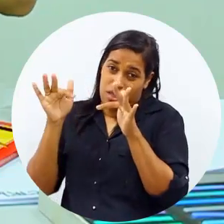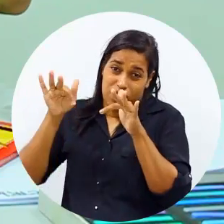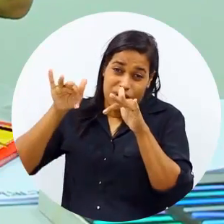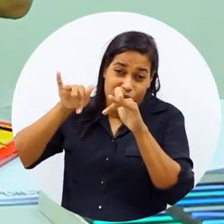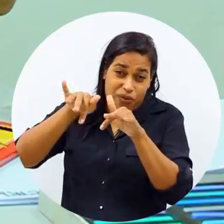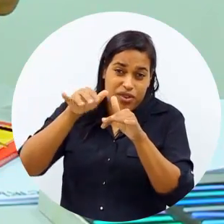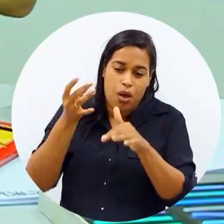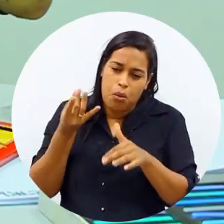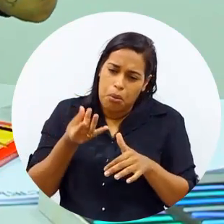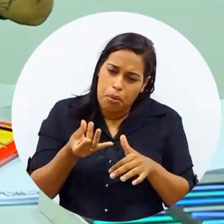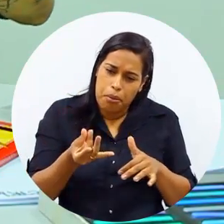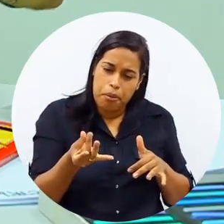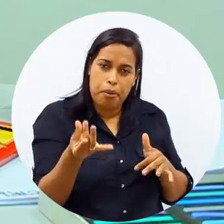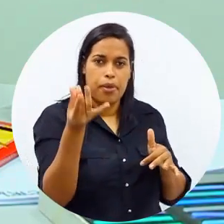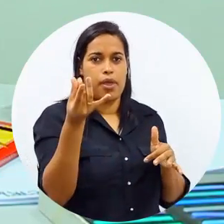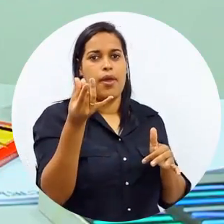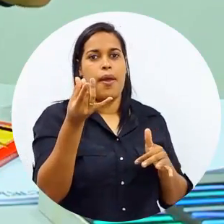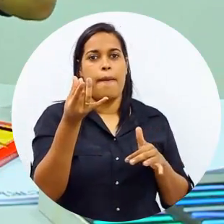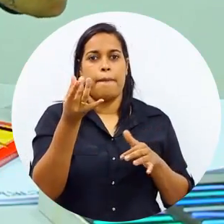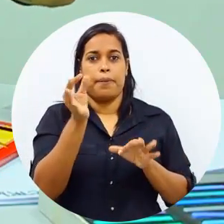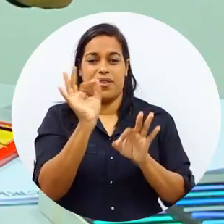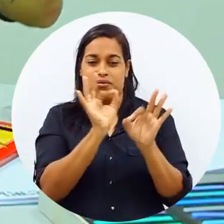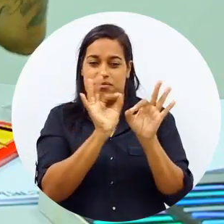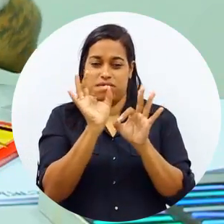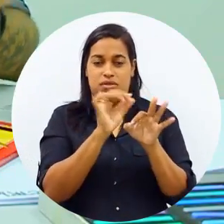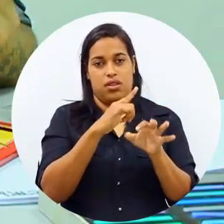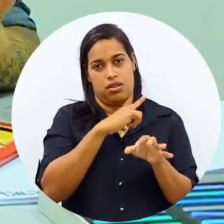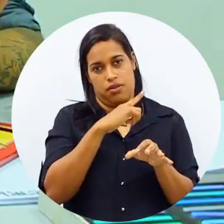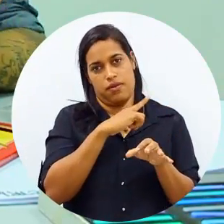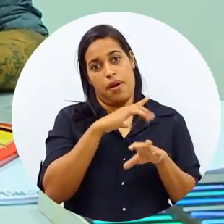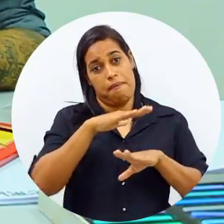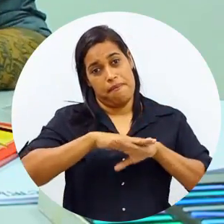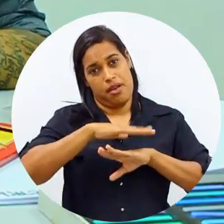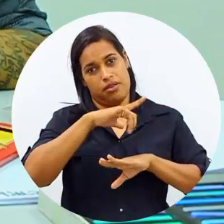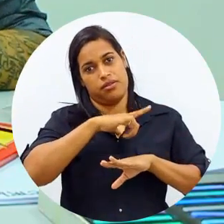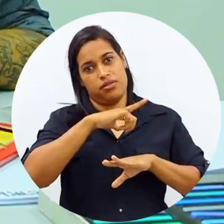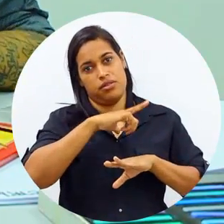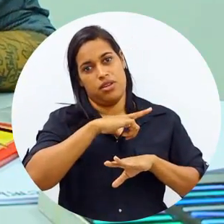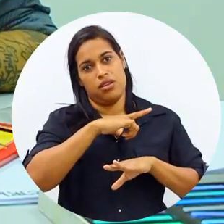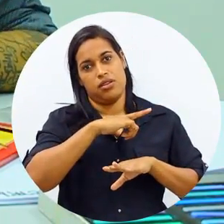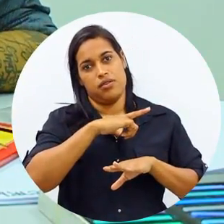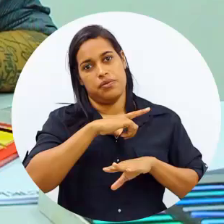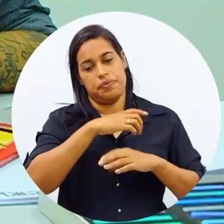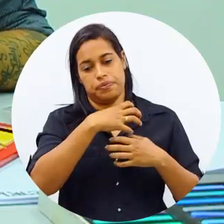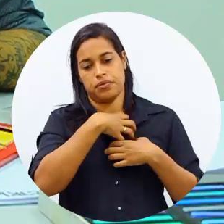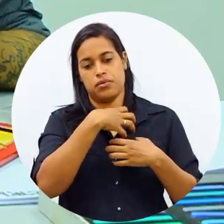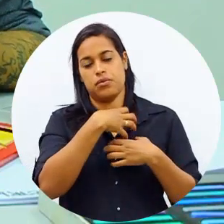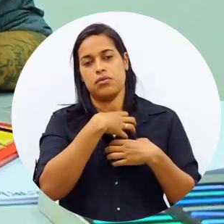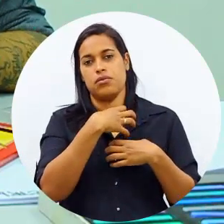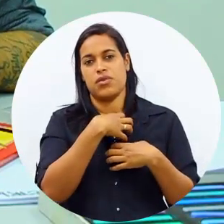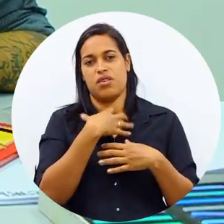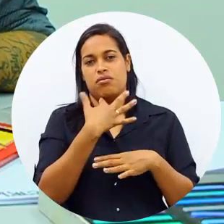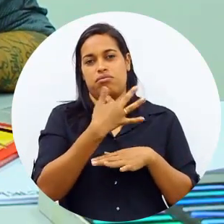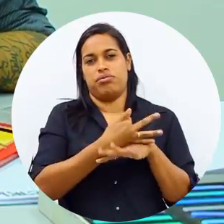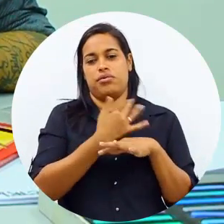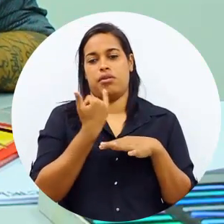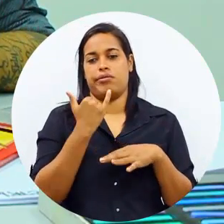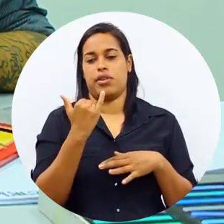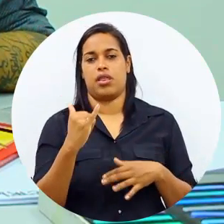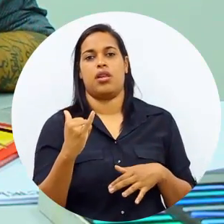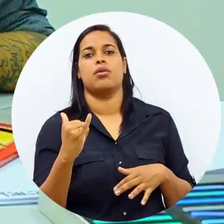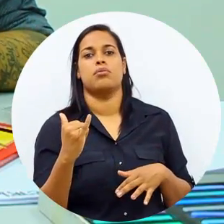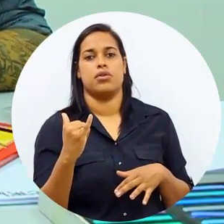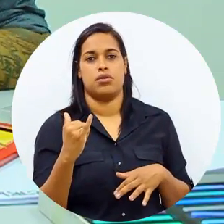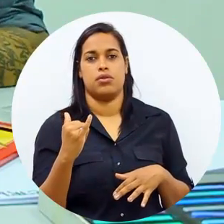linha lá do final do horizonte, mais deformada estiver, mais a gente tem a sensação de estar em